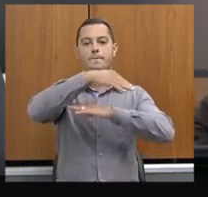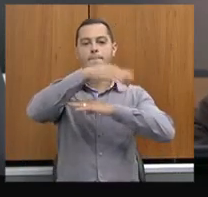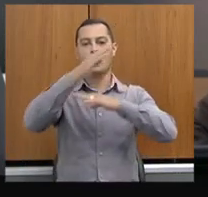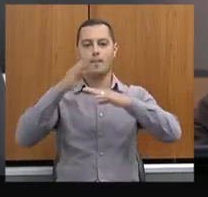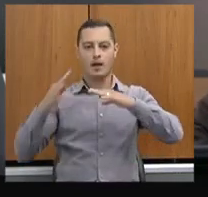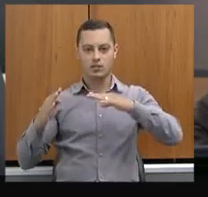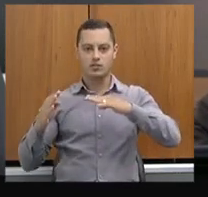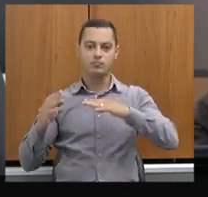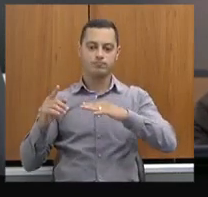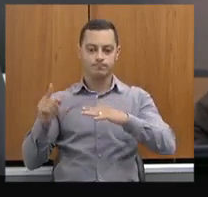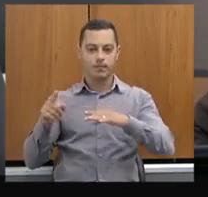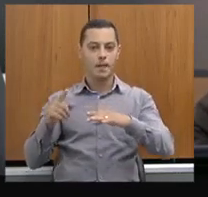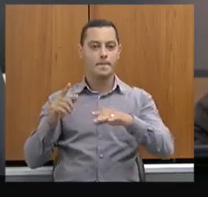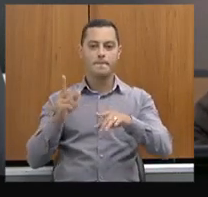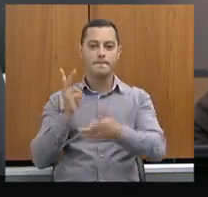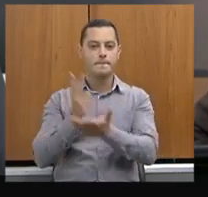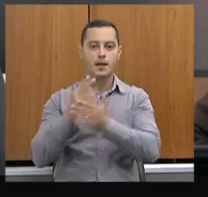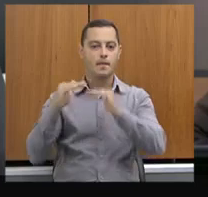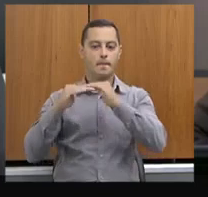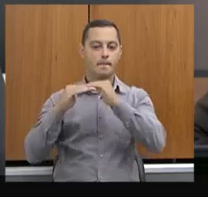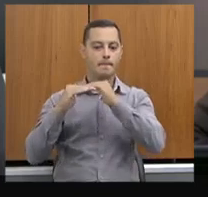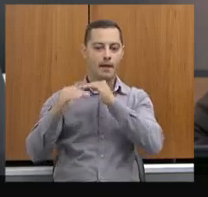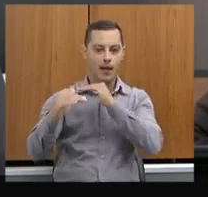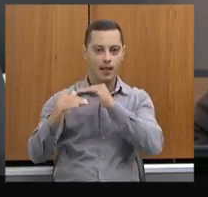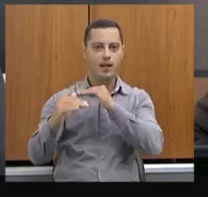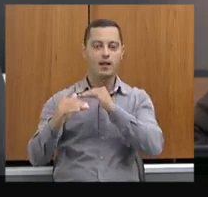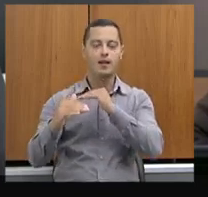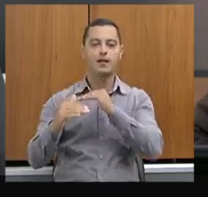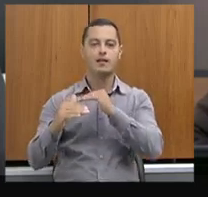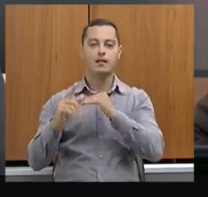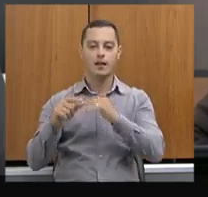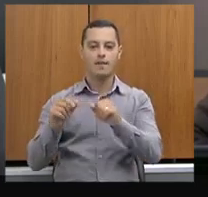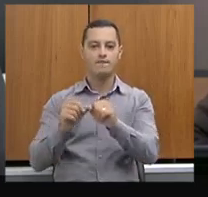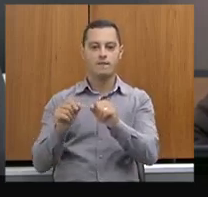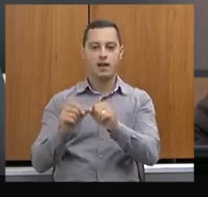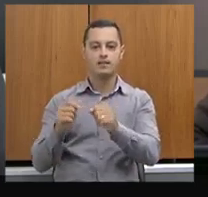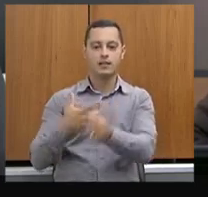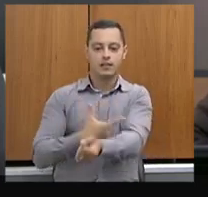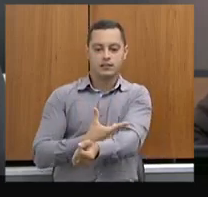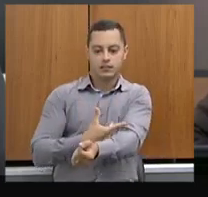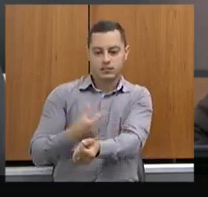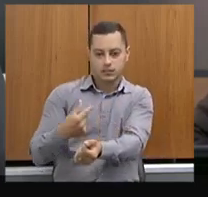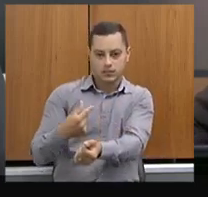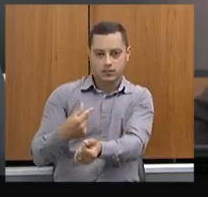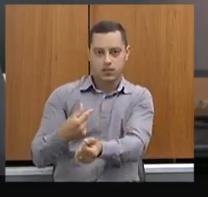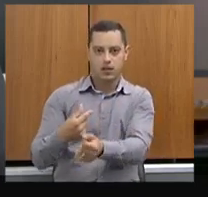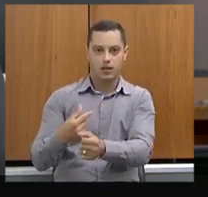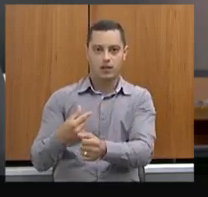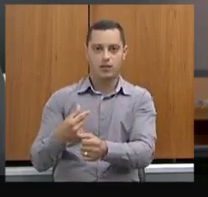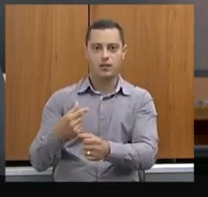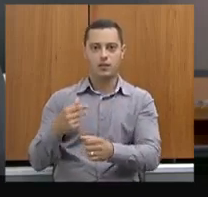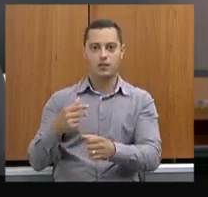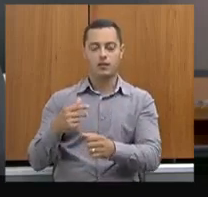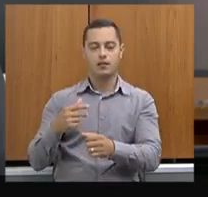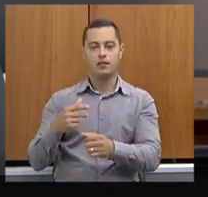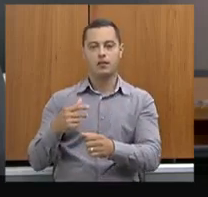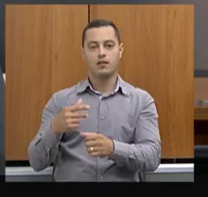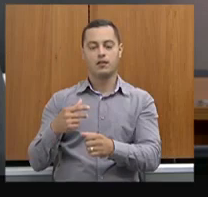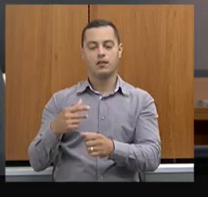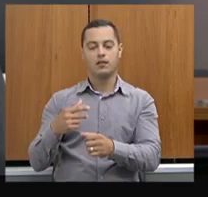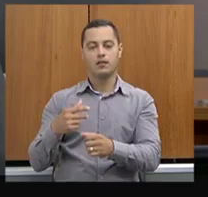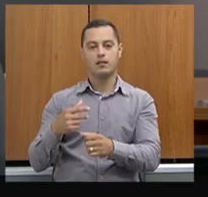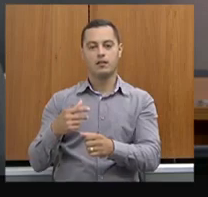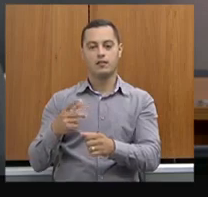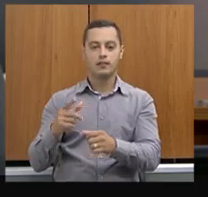o mesmo padrão desde o início com a realização de exames laboratoriais pré e pós empenho